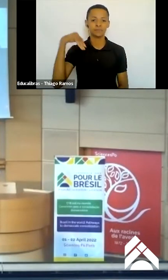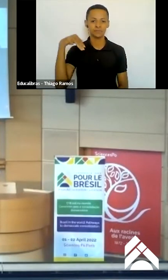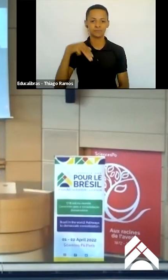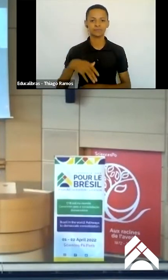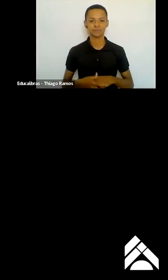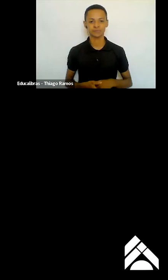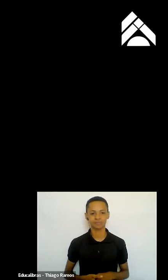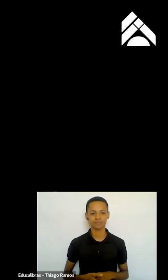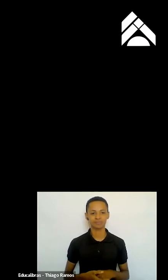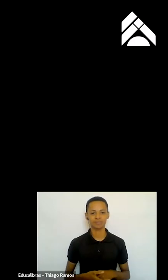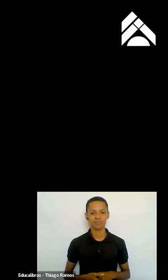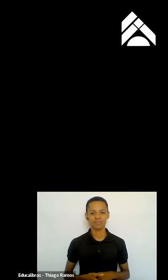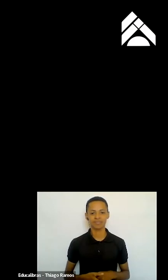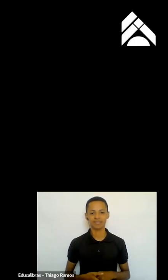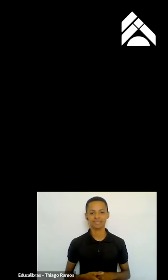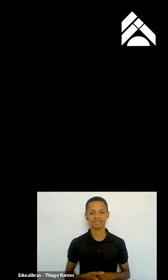5 minutos.